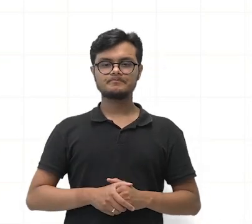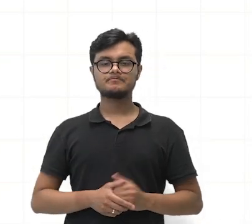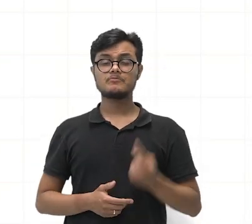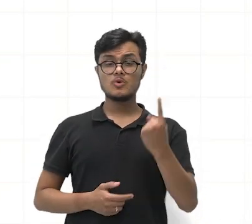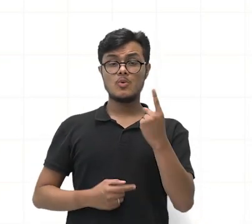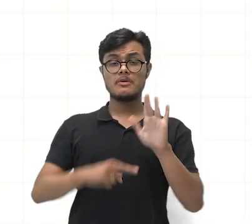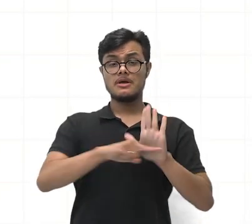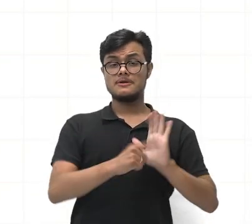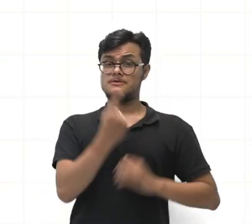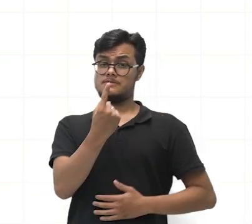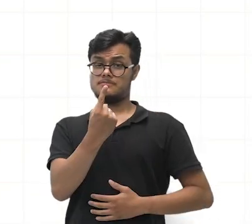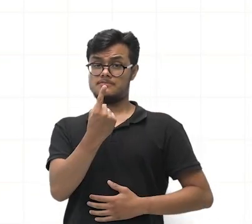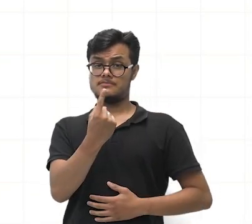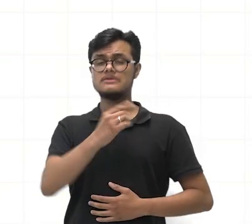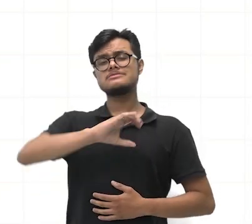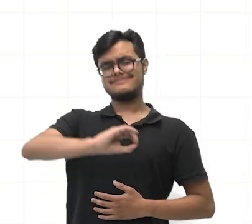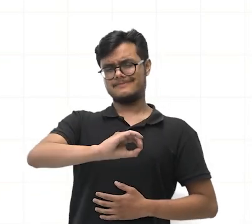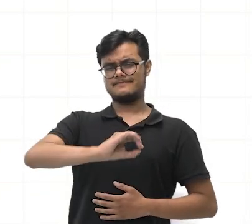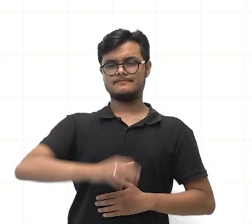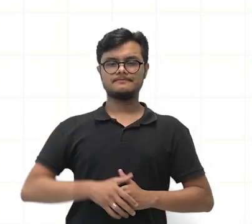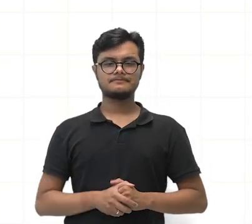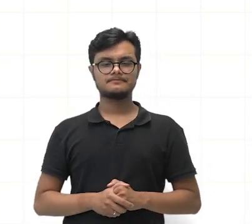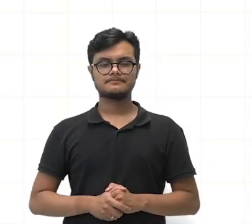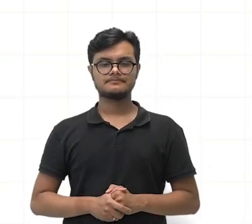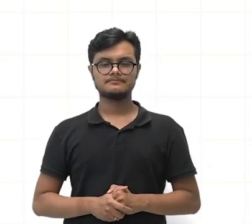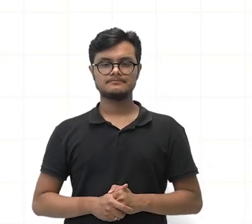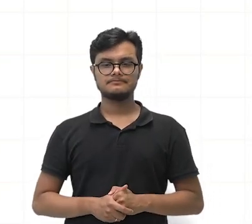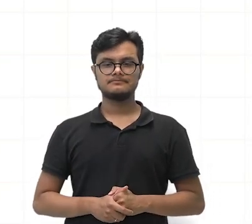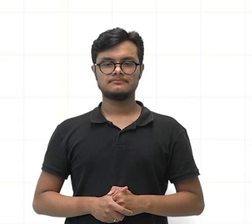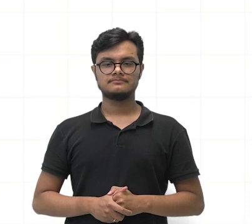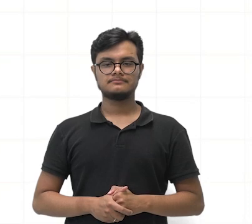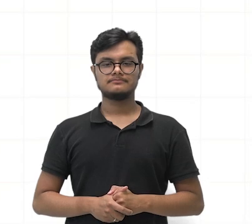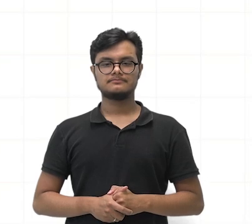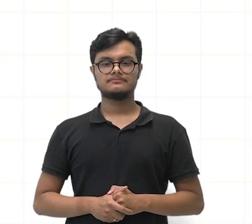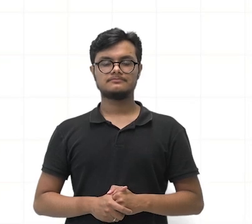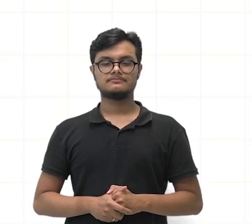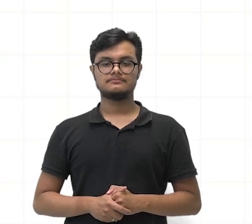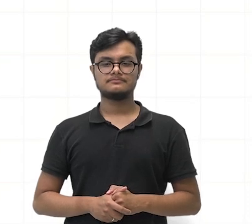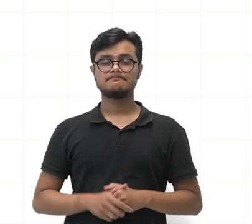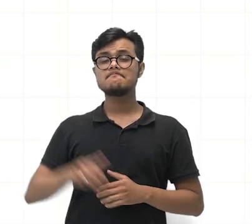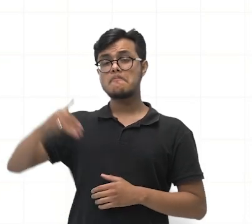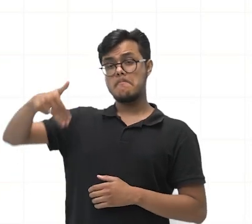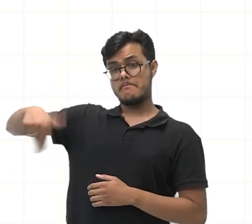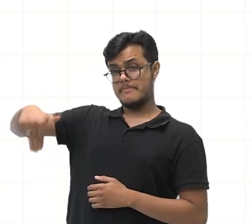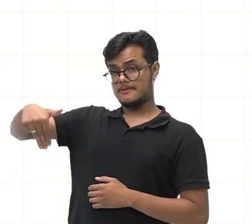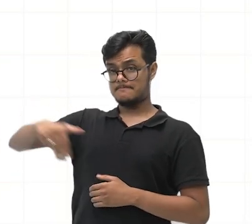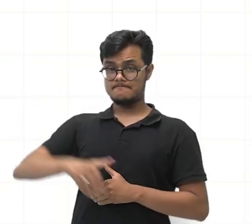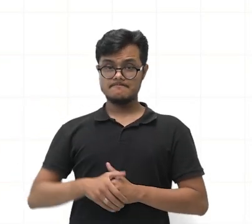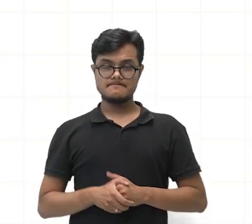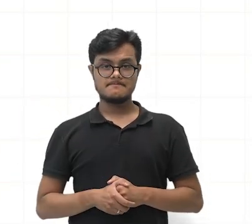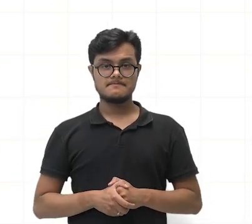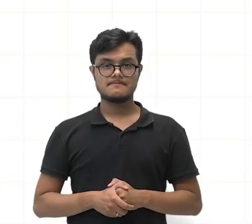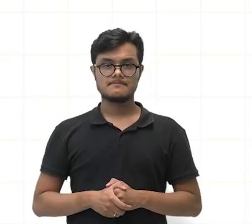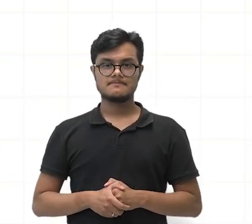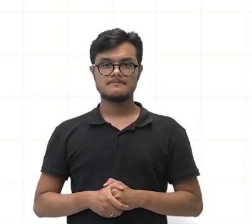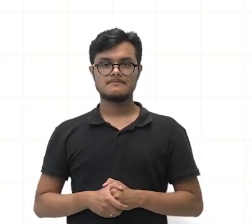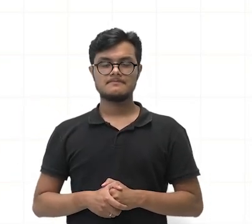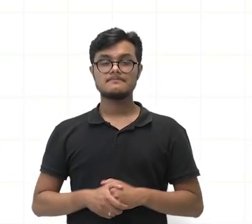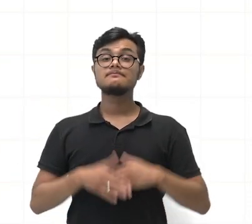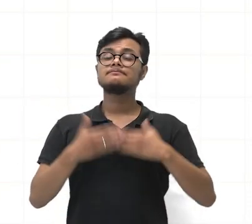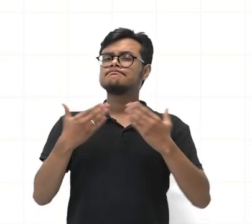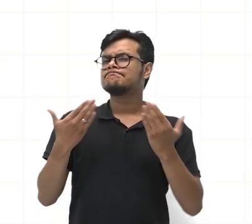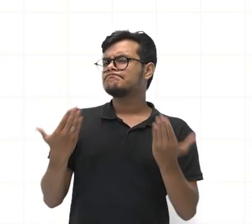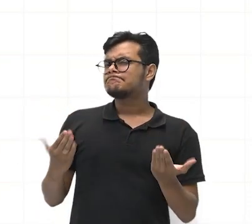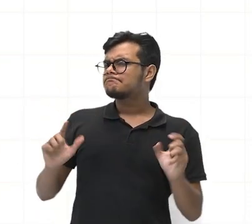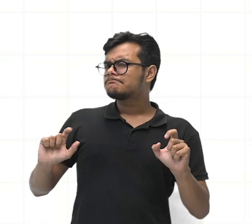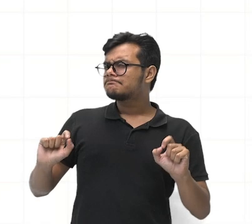1 menos 1, 0. Vou repetir a unidade, tá bom? Porque nós estamos trabalhando em metros. Qual a conclusão que nós